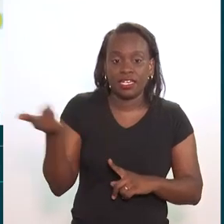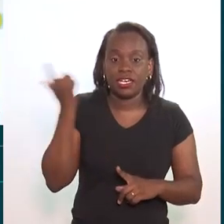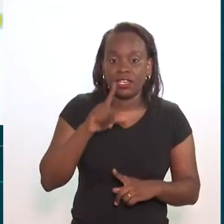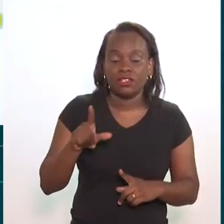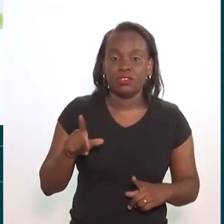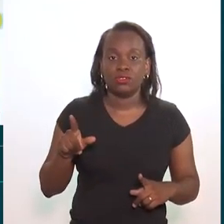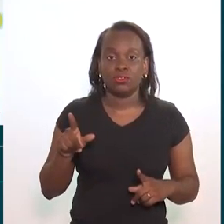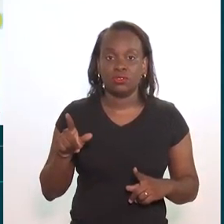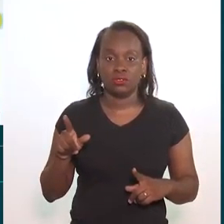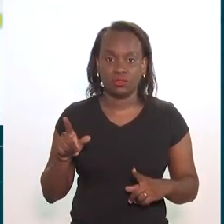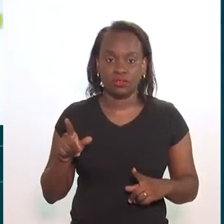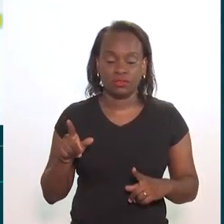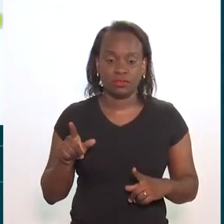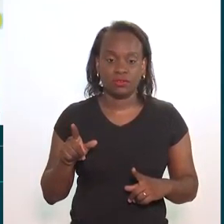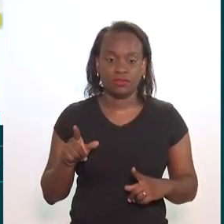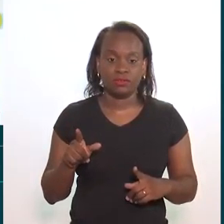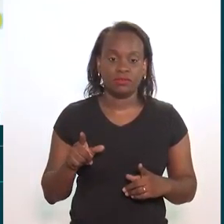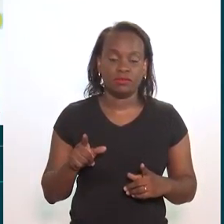arte que ganhou